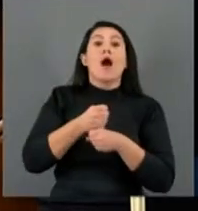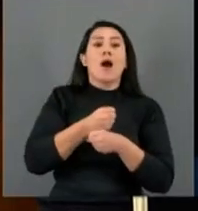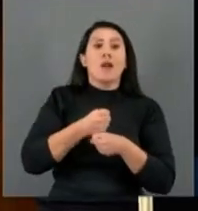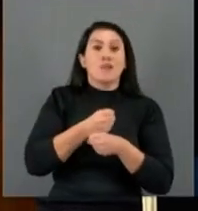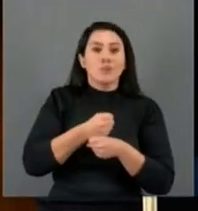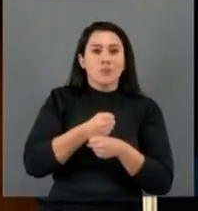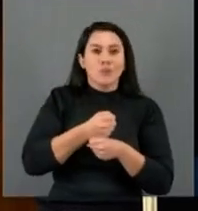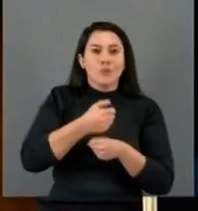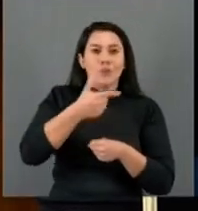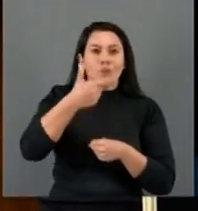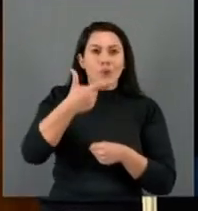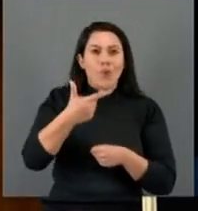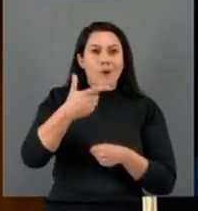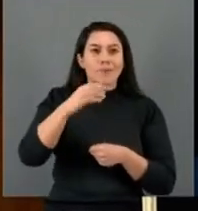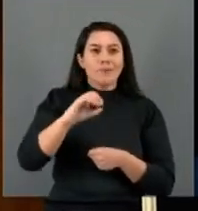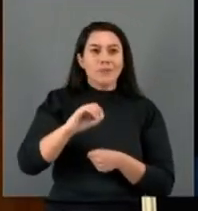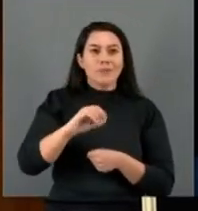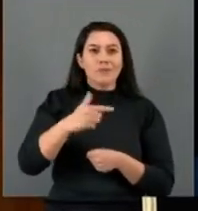2022.